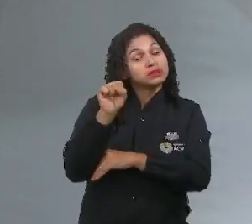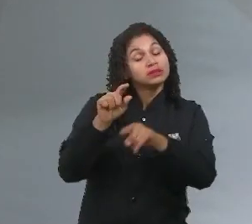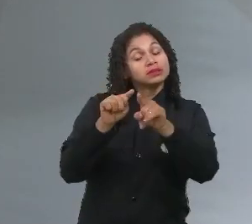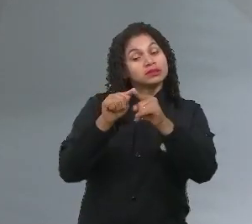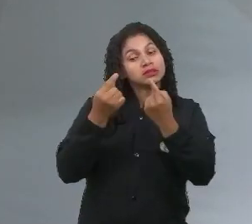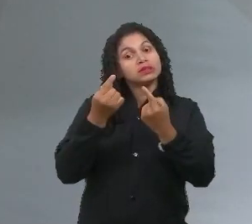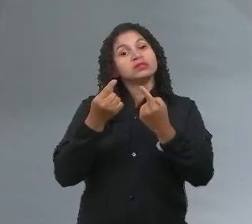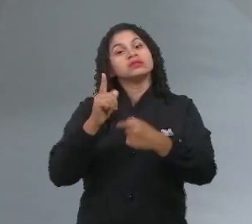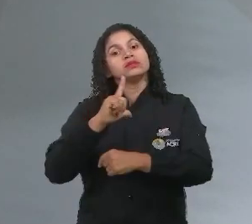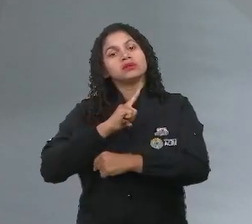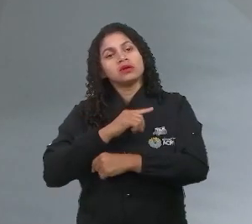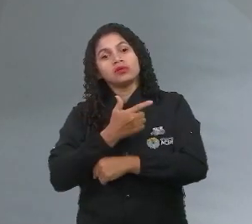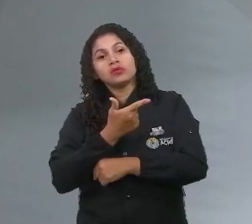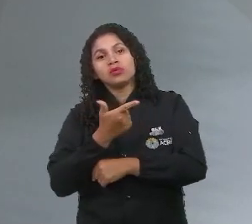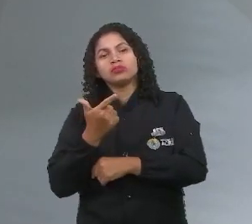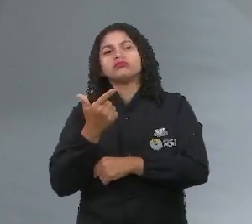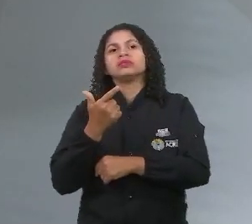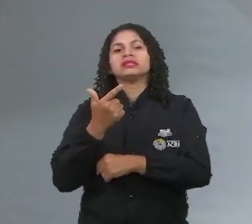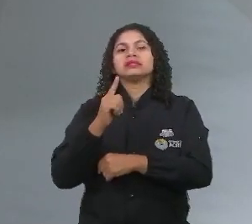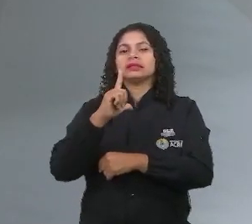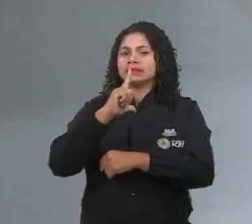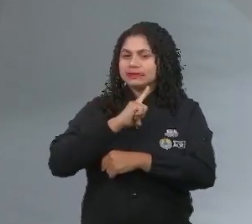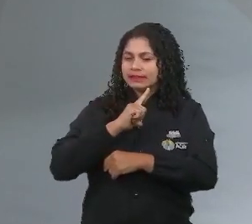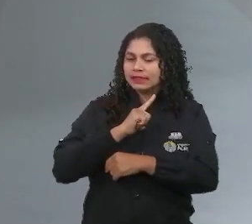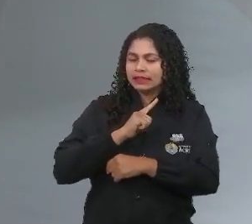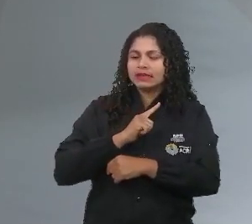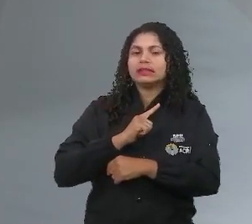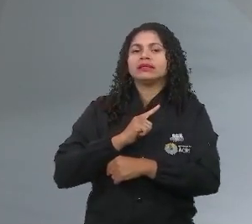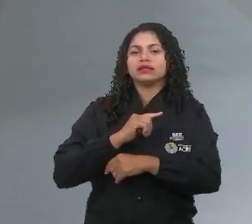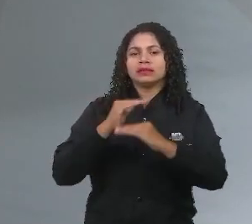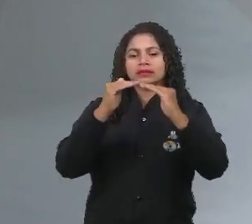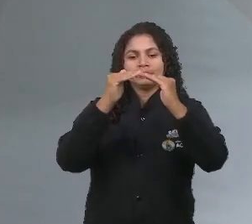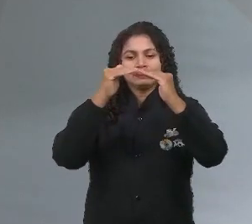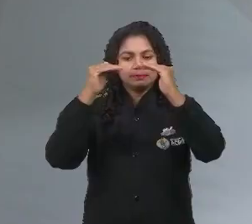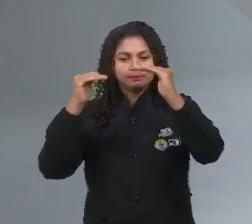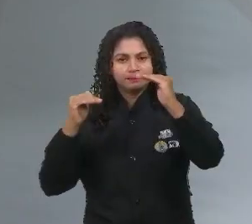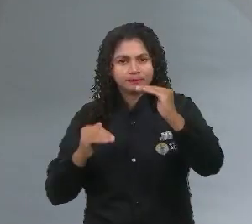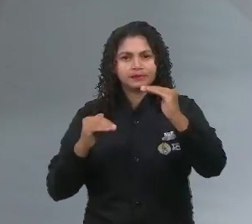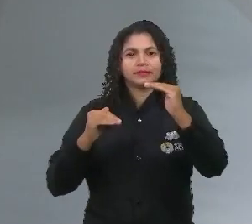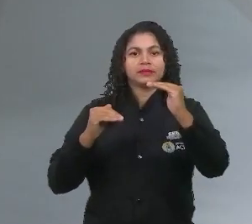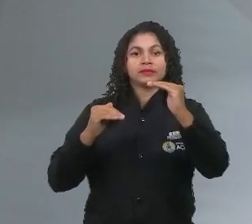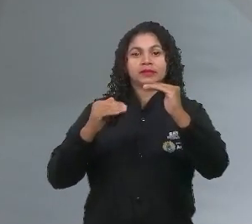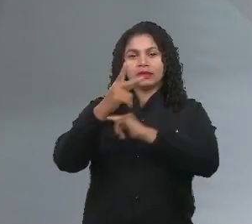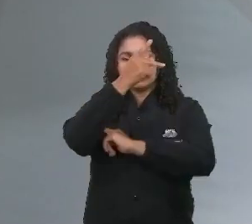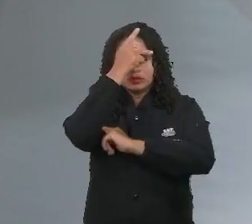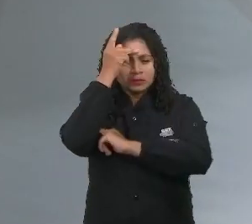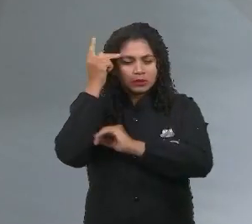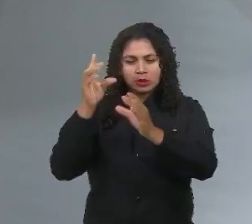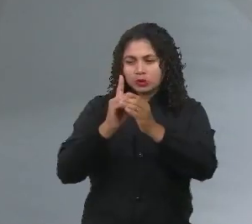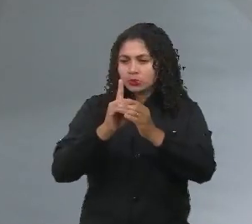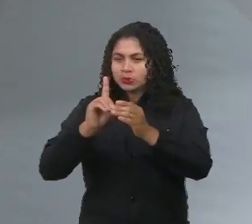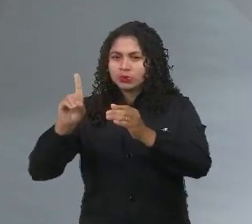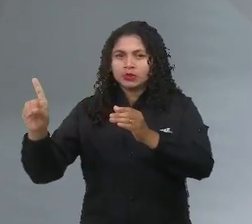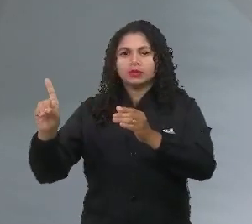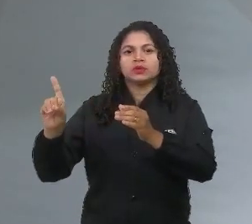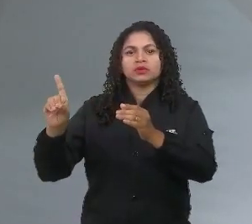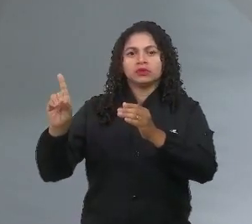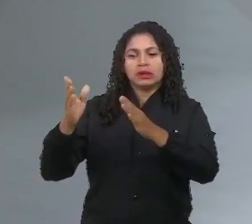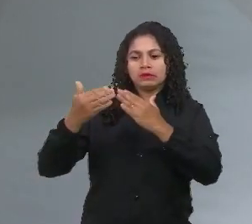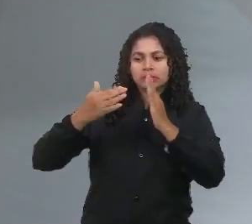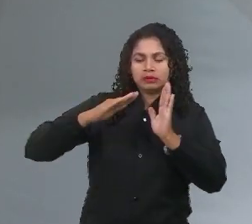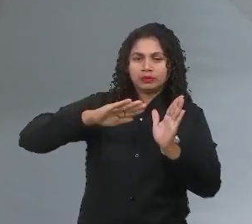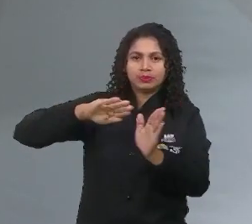de desigualdade, existem as pessoas que são excluídas, as pessoas que são marginalizadas e que pelas